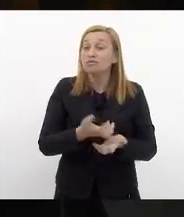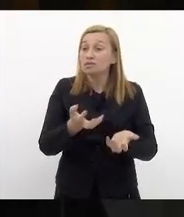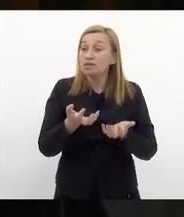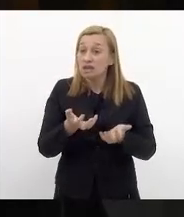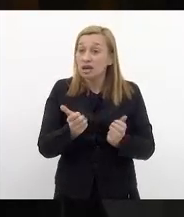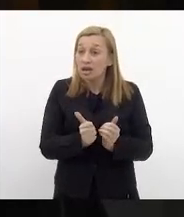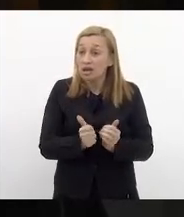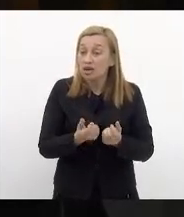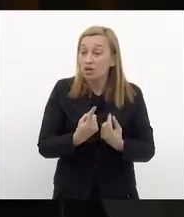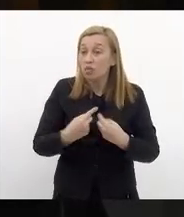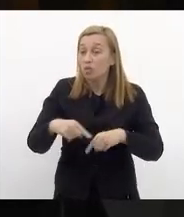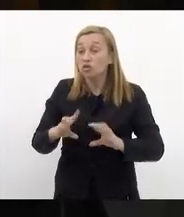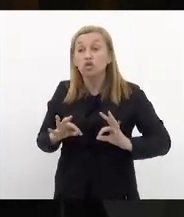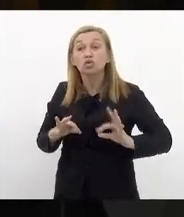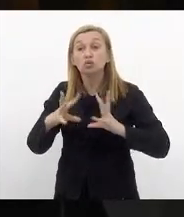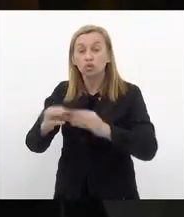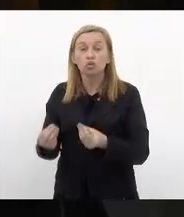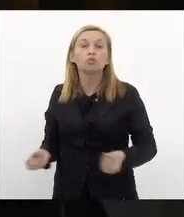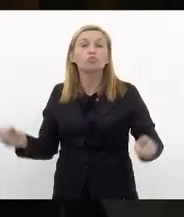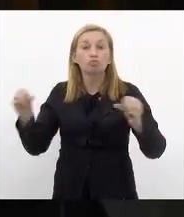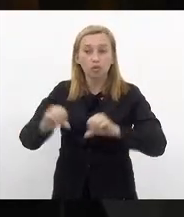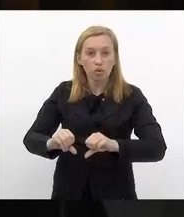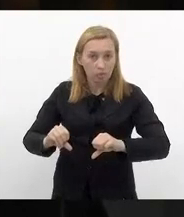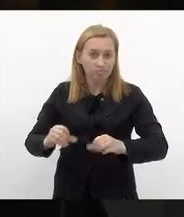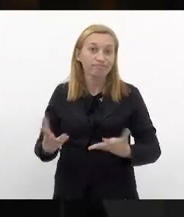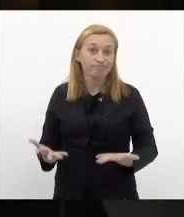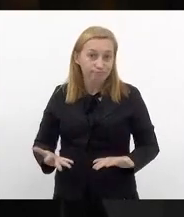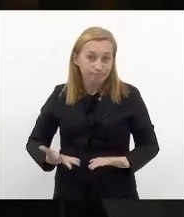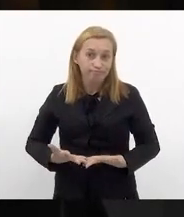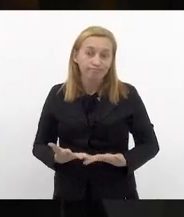enfrentar todos da pior maneira possível.